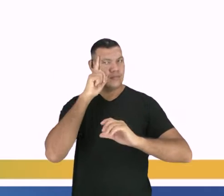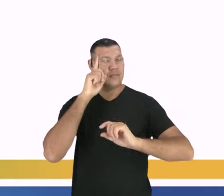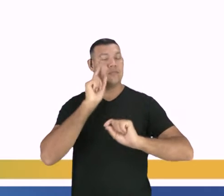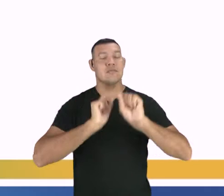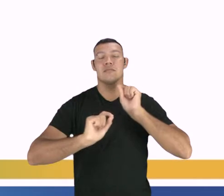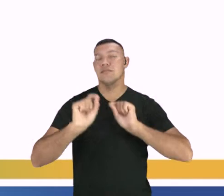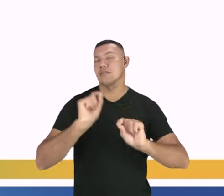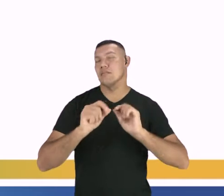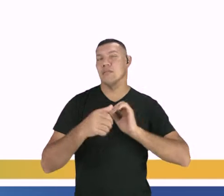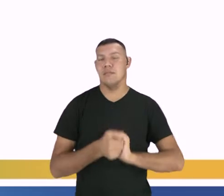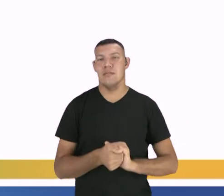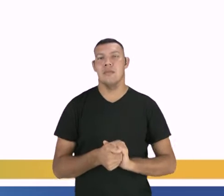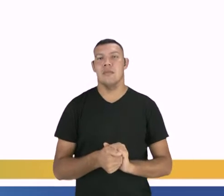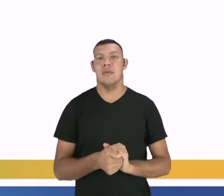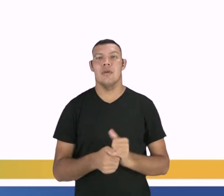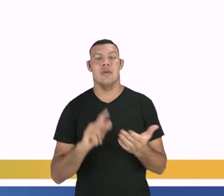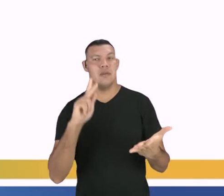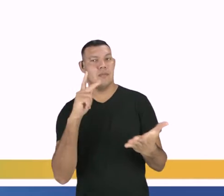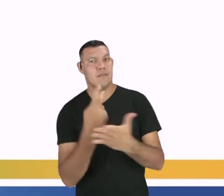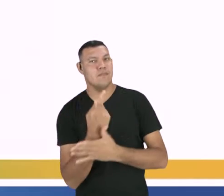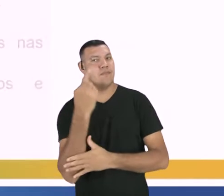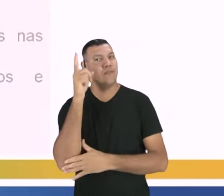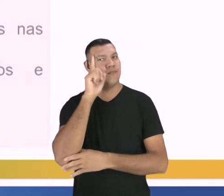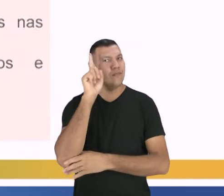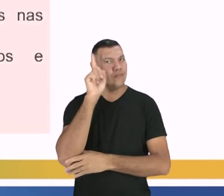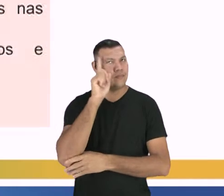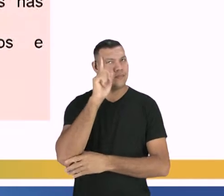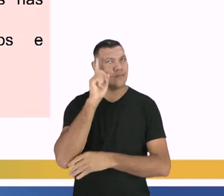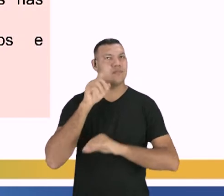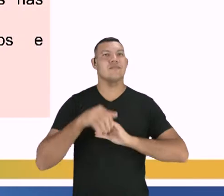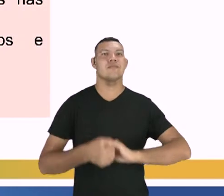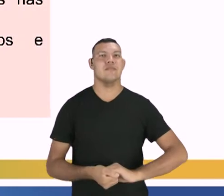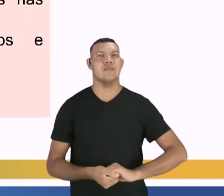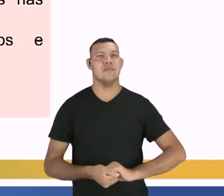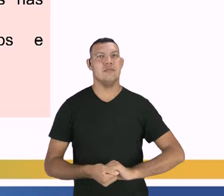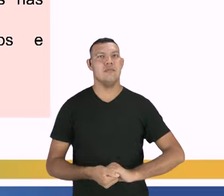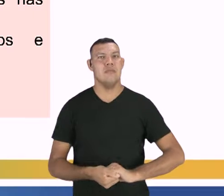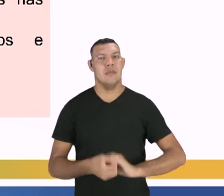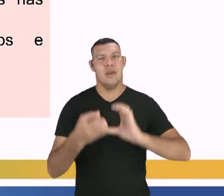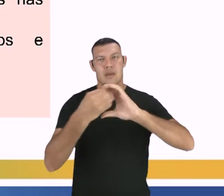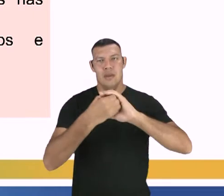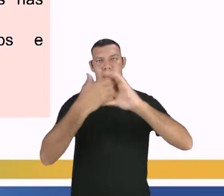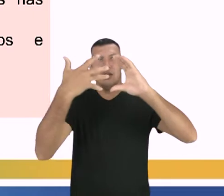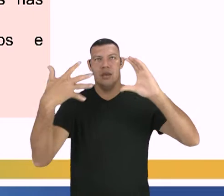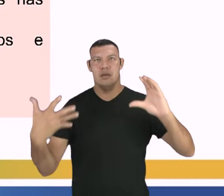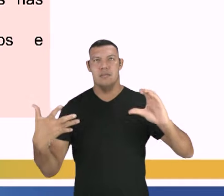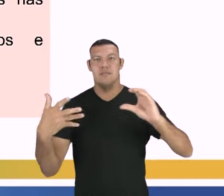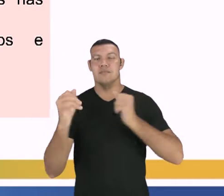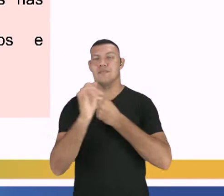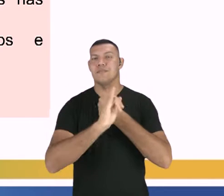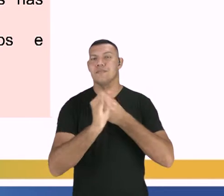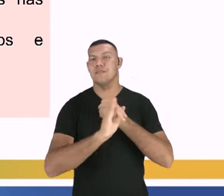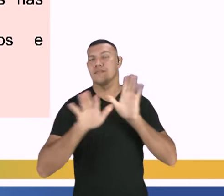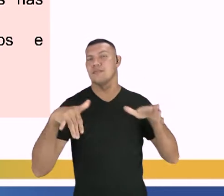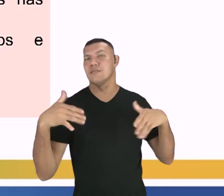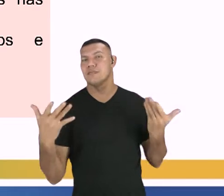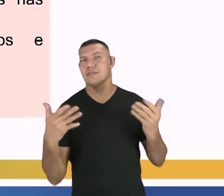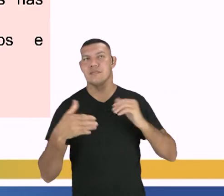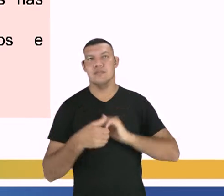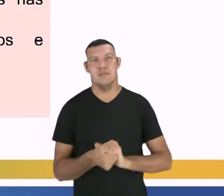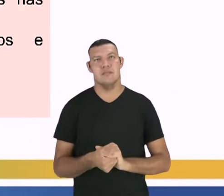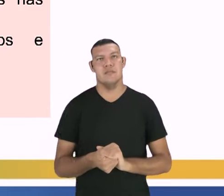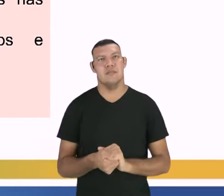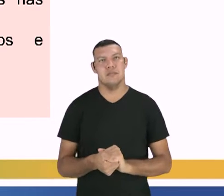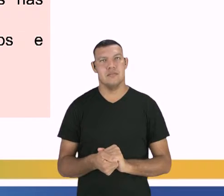seja, questões comuns do nosso dia a dia. Quais as características da crônica? A crônica se